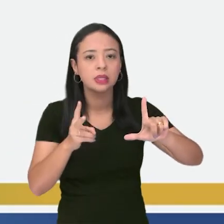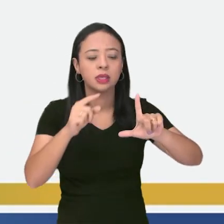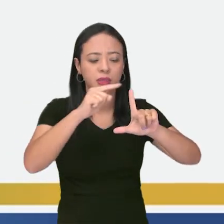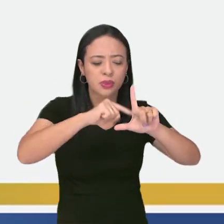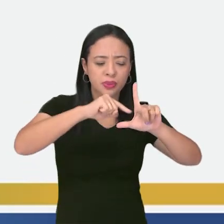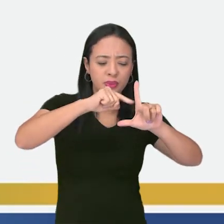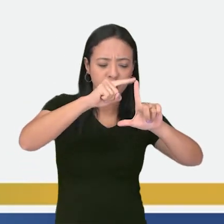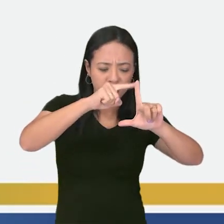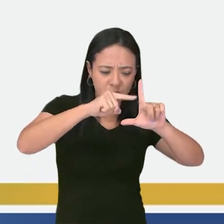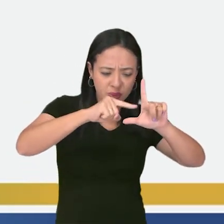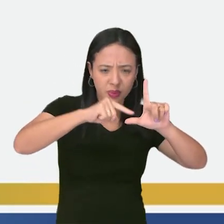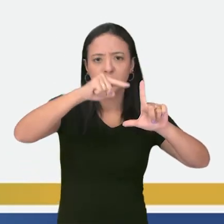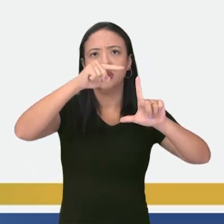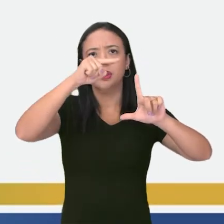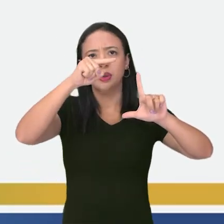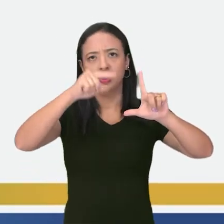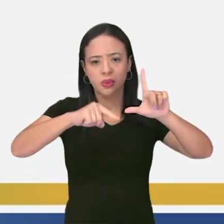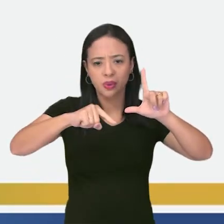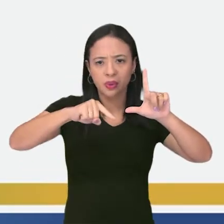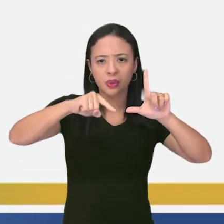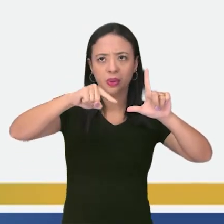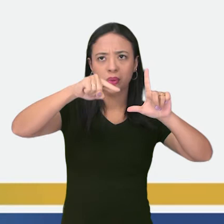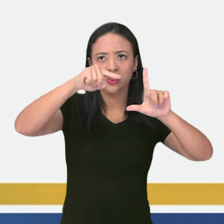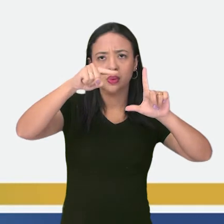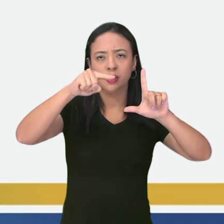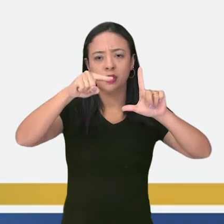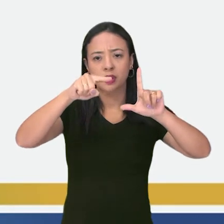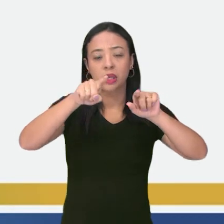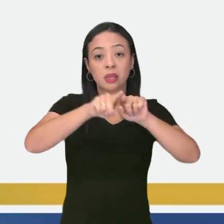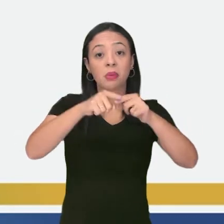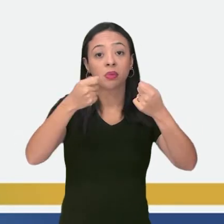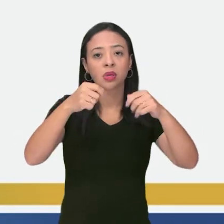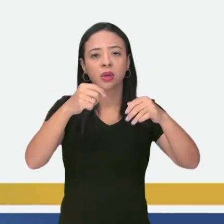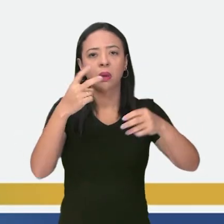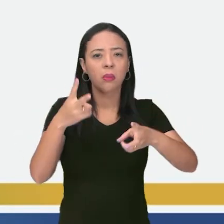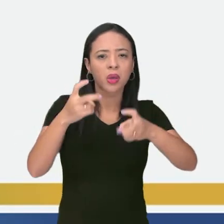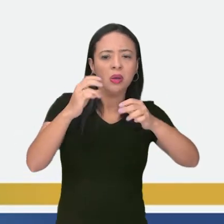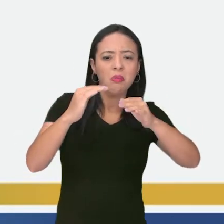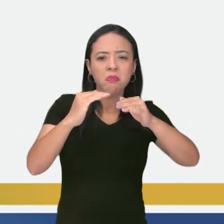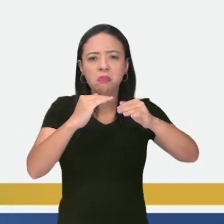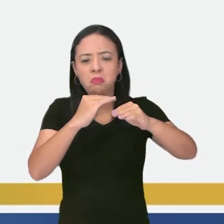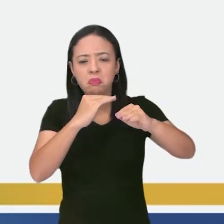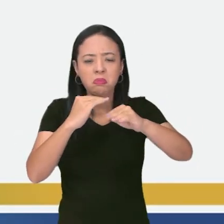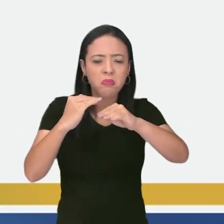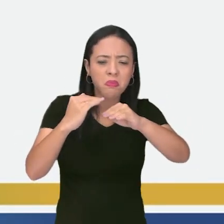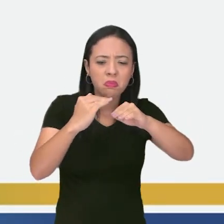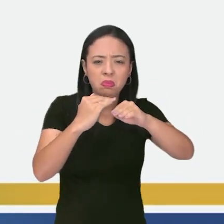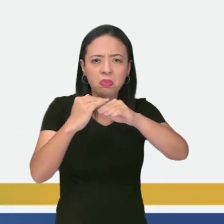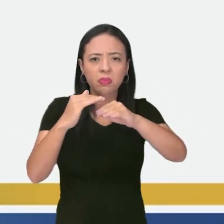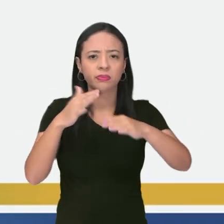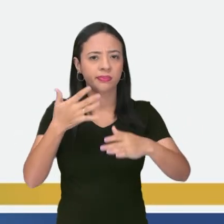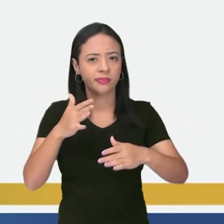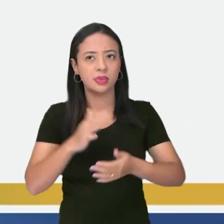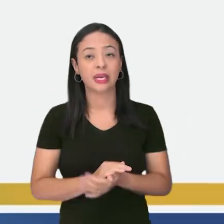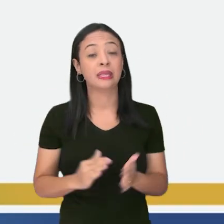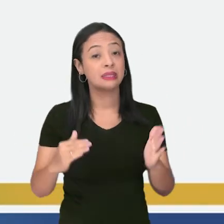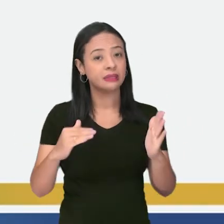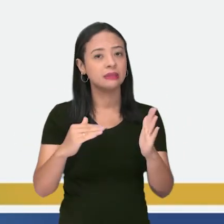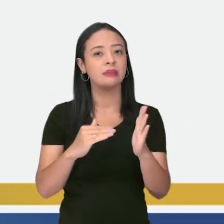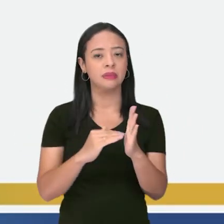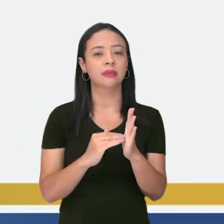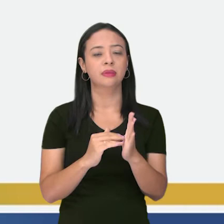decrescendo e vai mantendo uma estabilidade, tá? até ele chegar a um certo ponto.